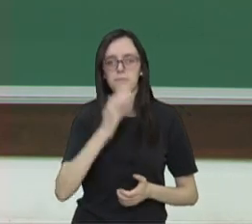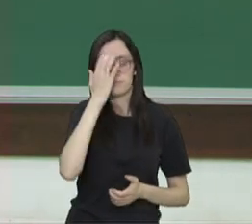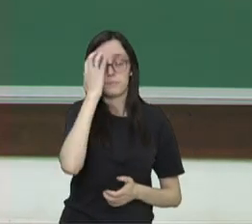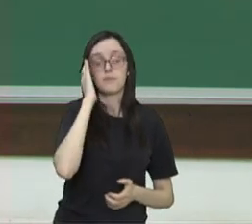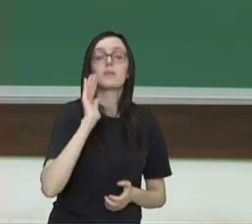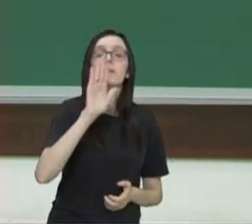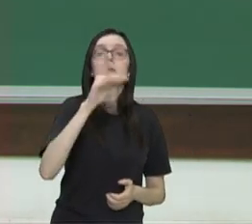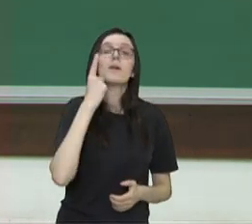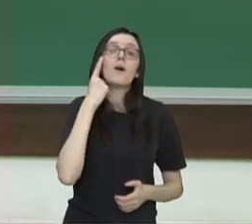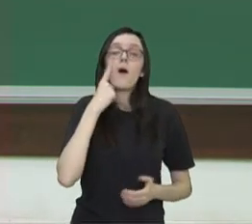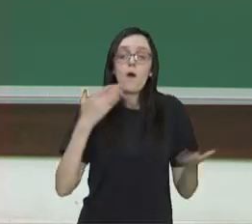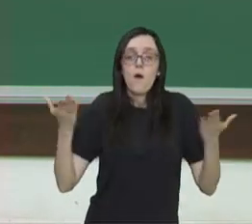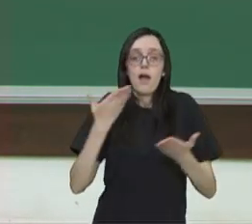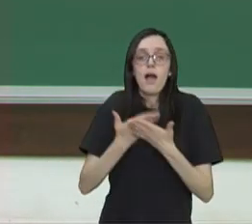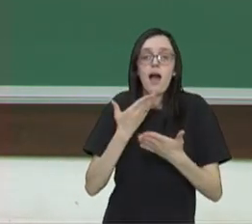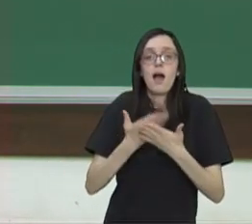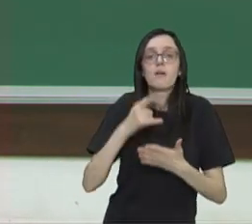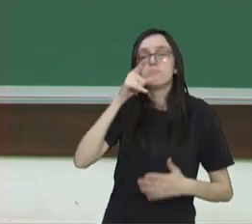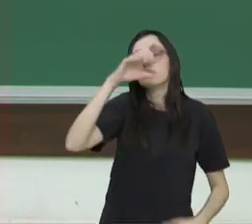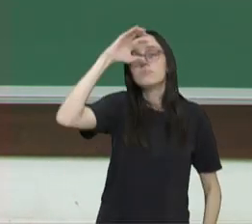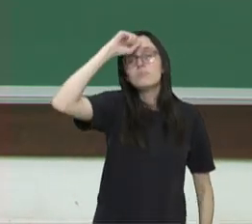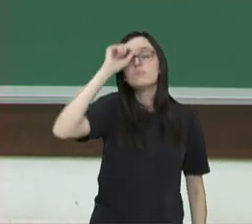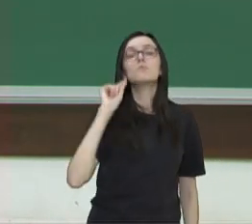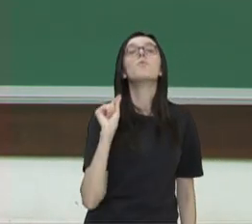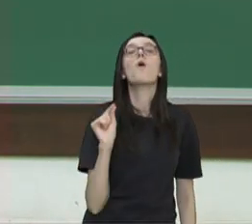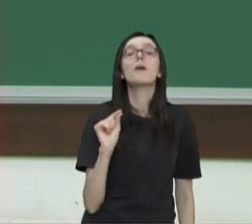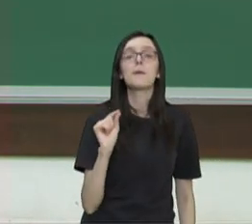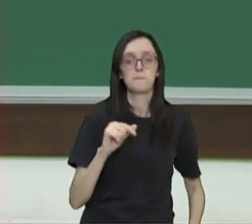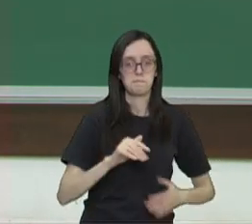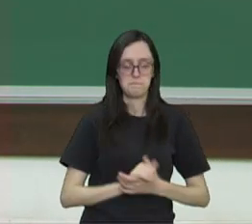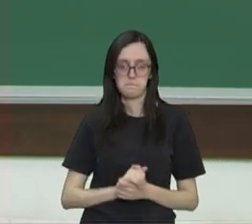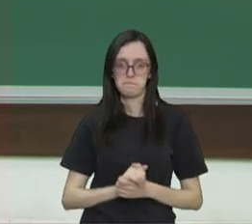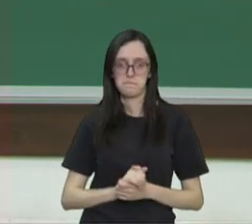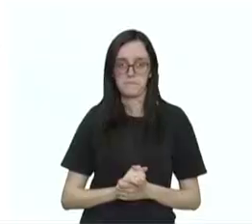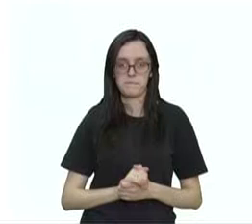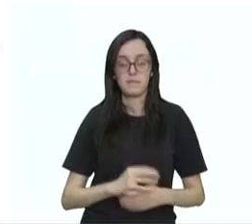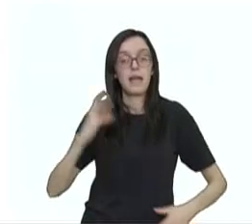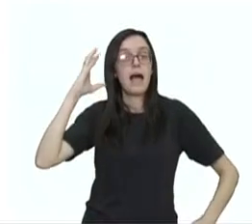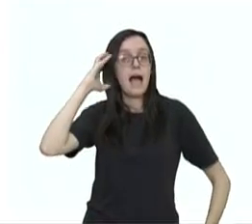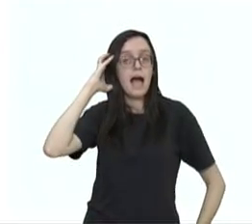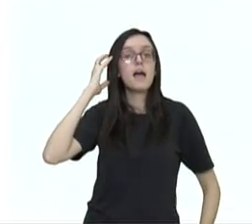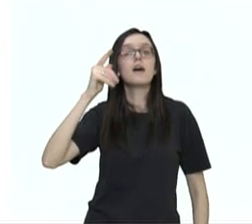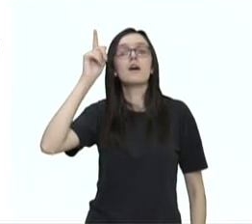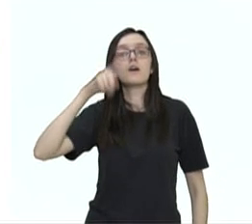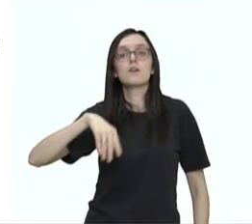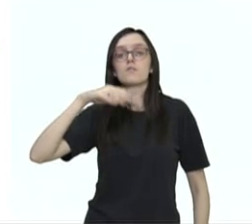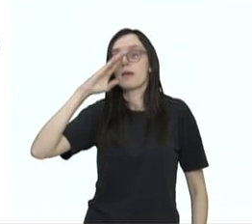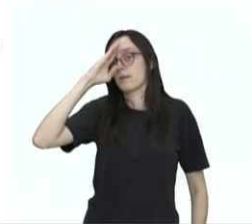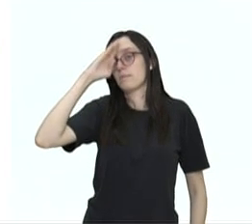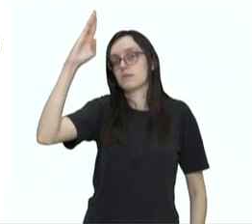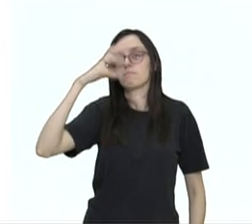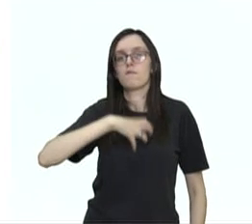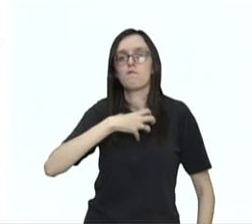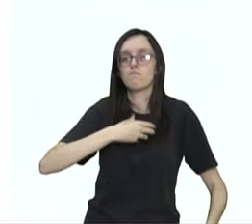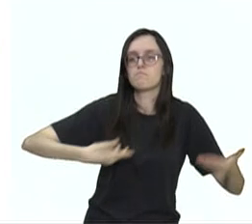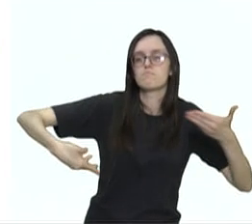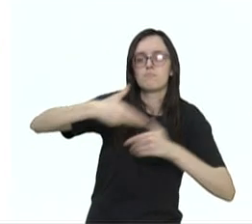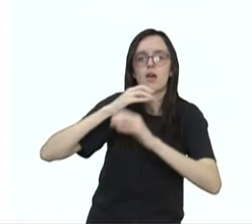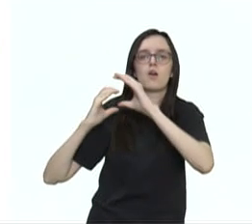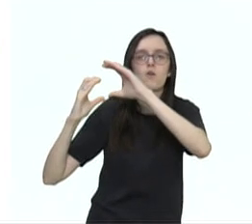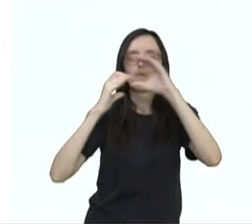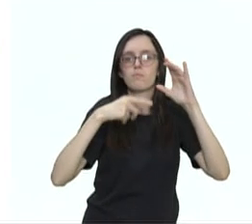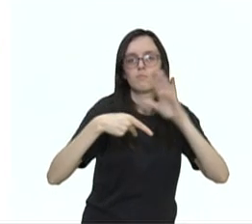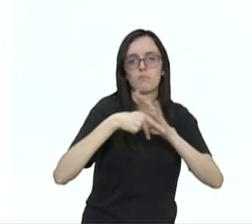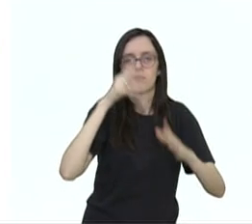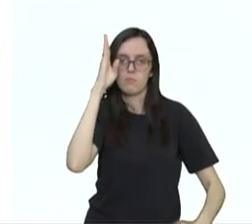galera, na aula de hoje, você aprendeu que o rádio foi o principal meio de comunicação de massa do